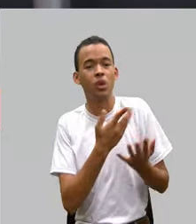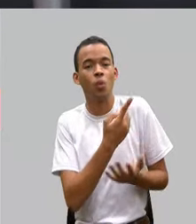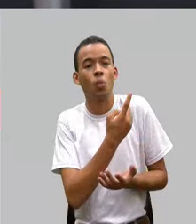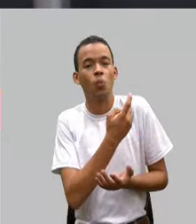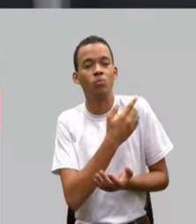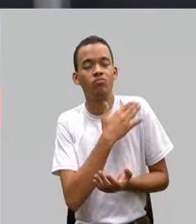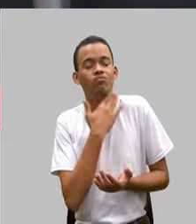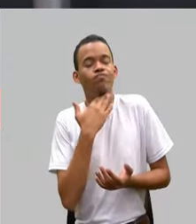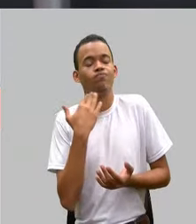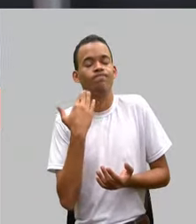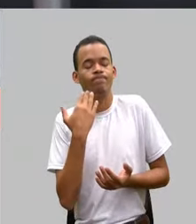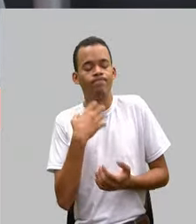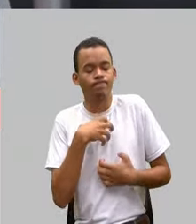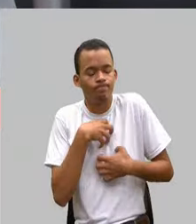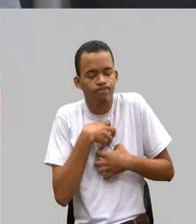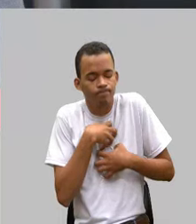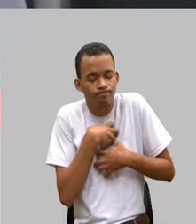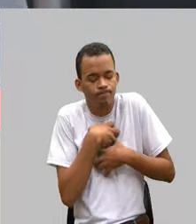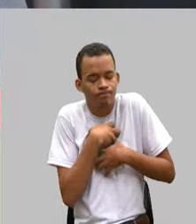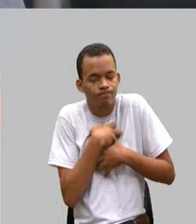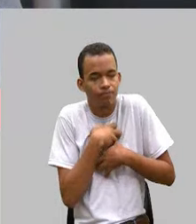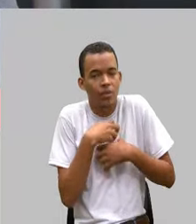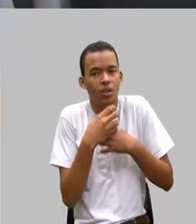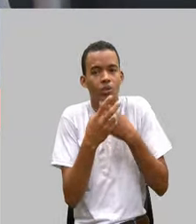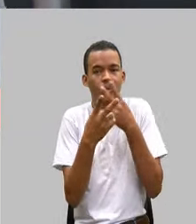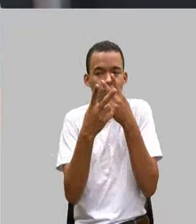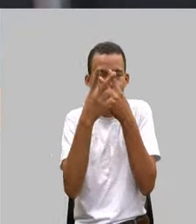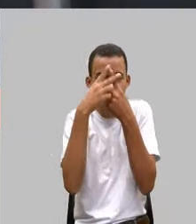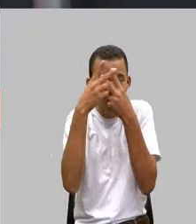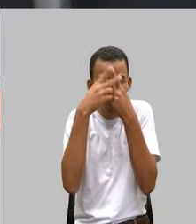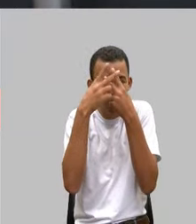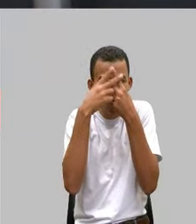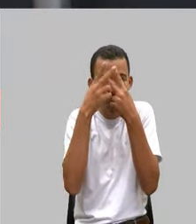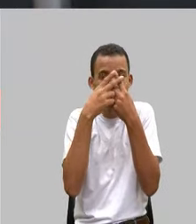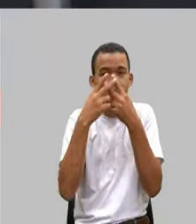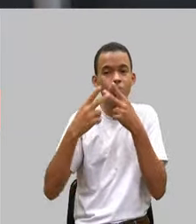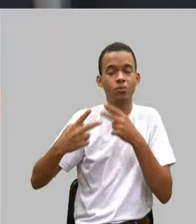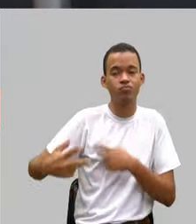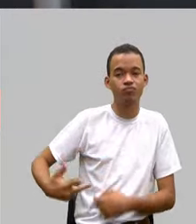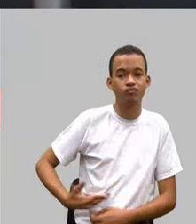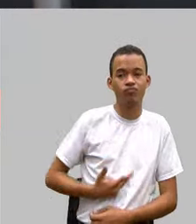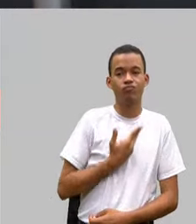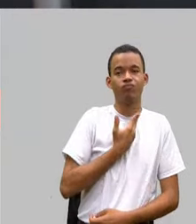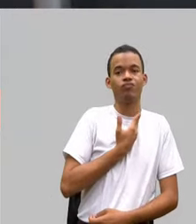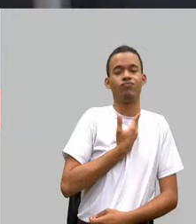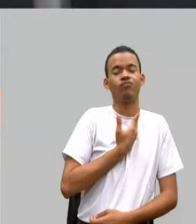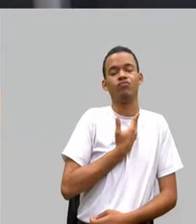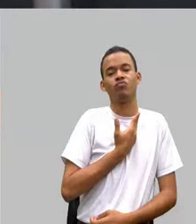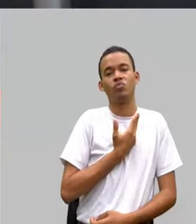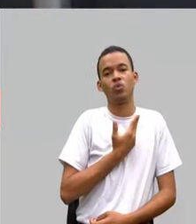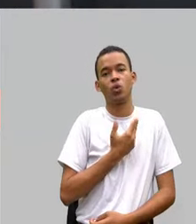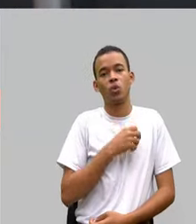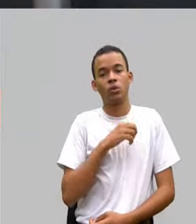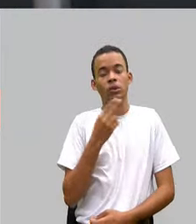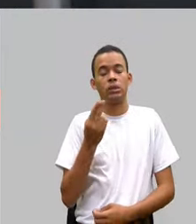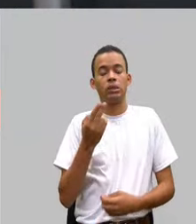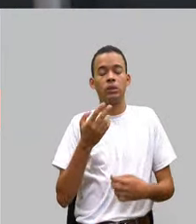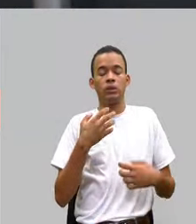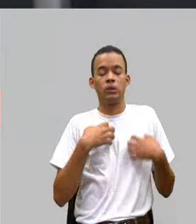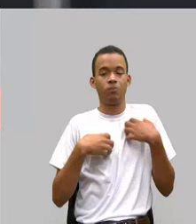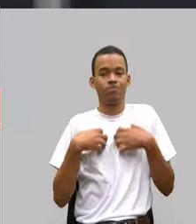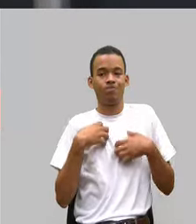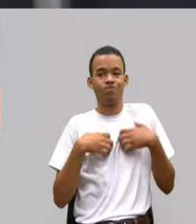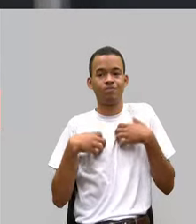consigo mesmo o trauma de uma intervenção cirúrgica ou a Premonição da Morte próxima